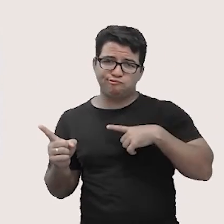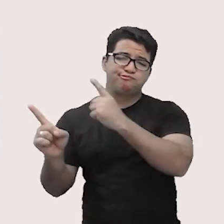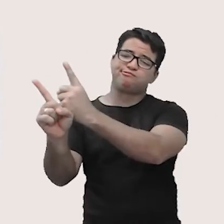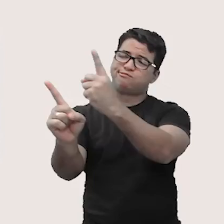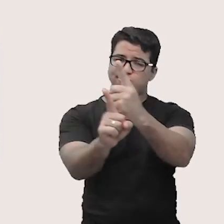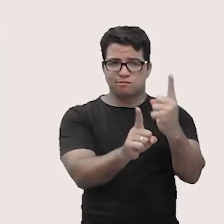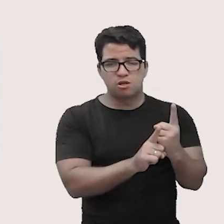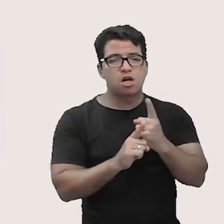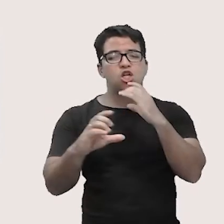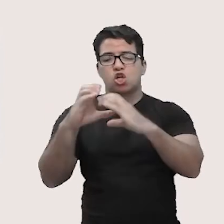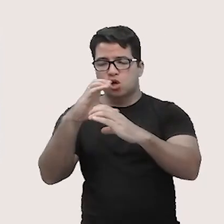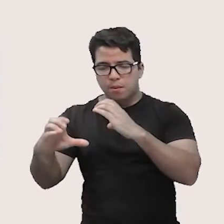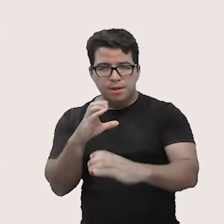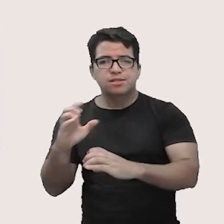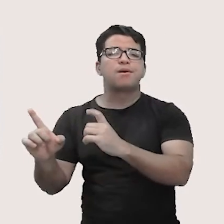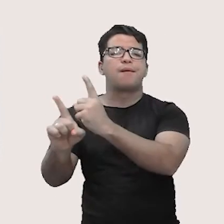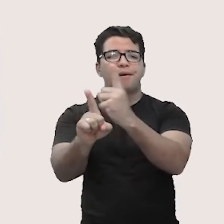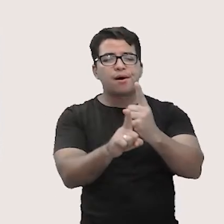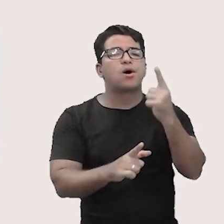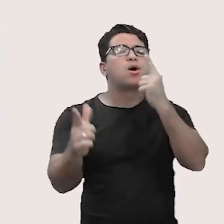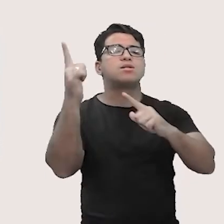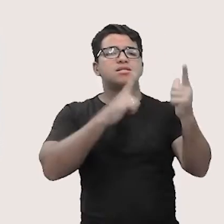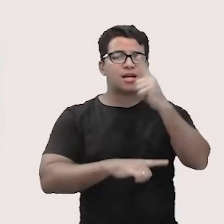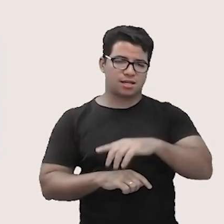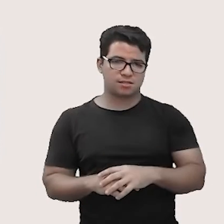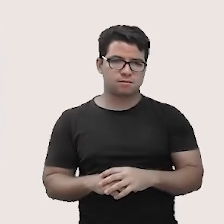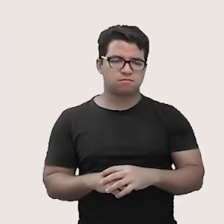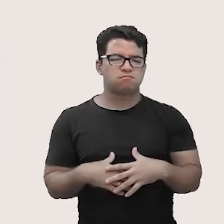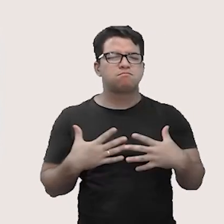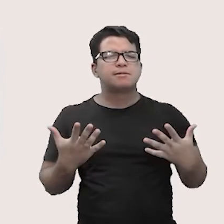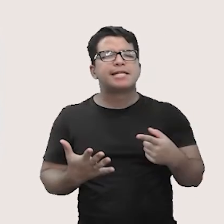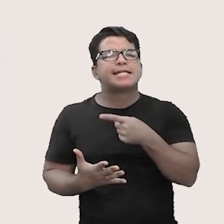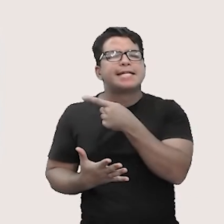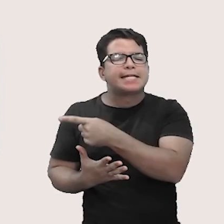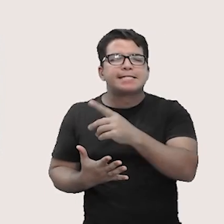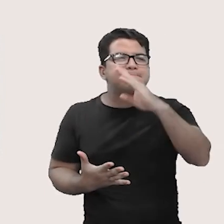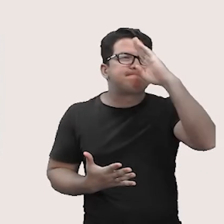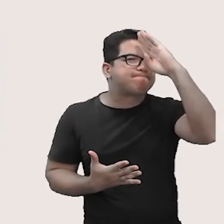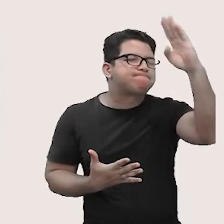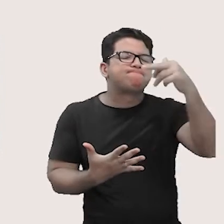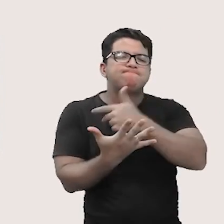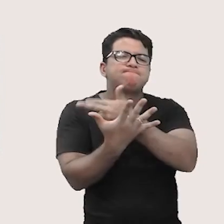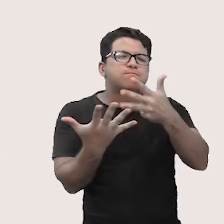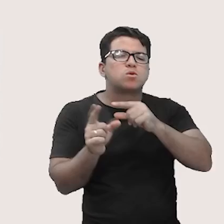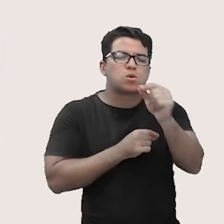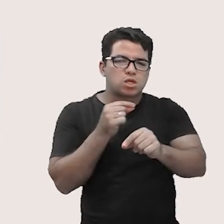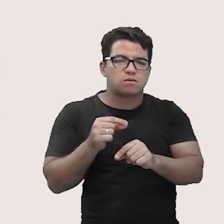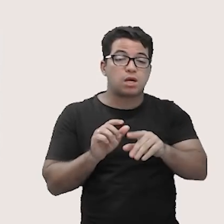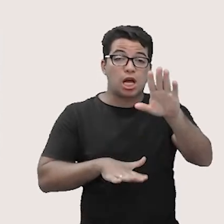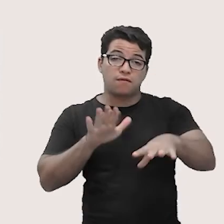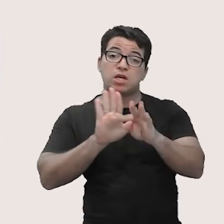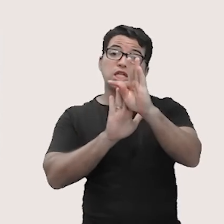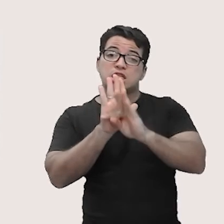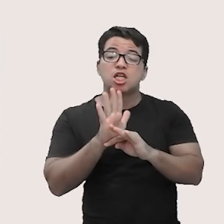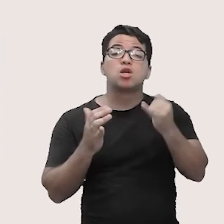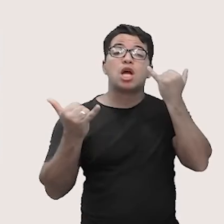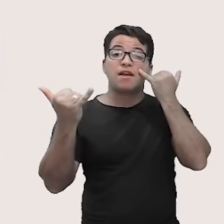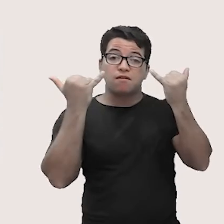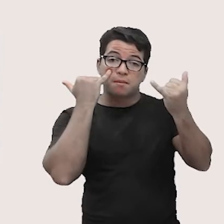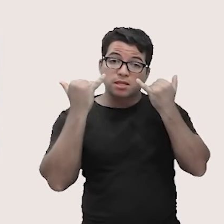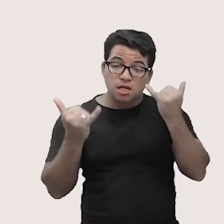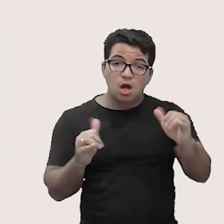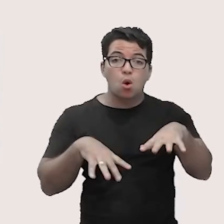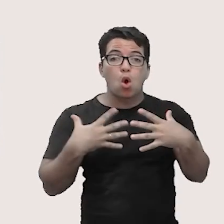comunicação. As principais características é o quê? É um texto informativo ou descritivo, está descrevendo algo, contando